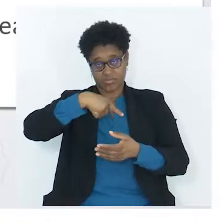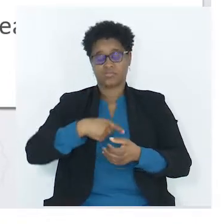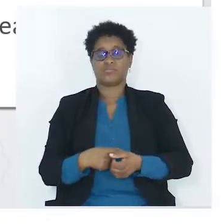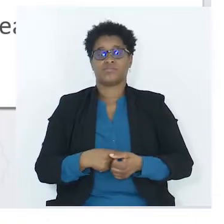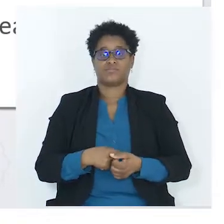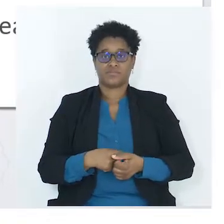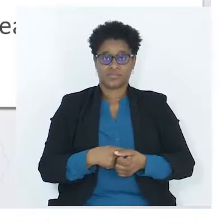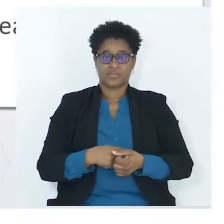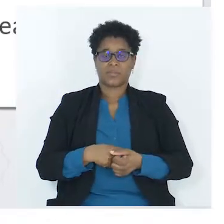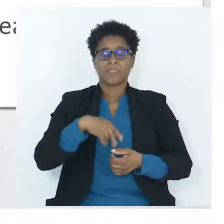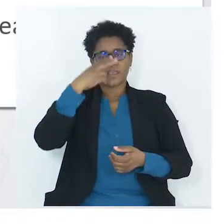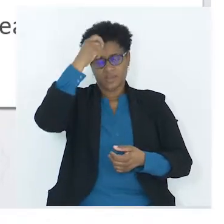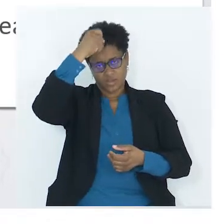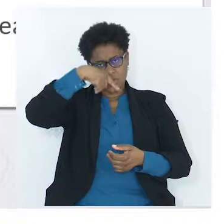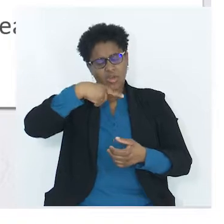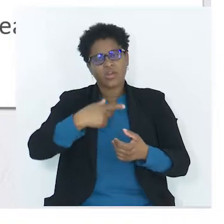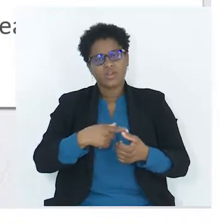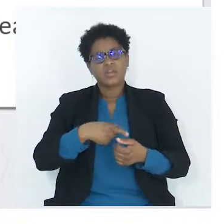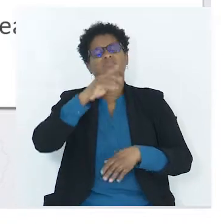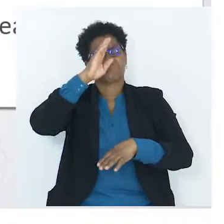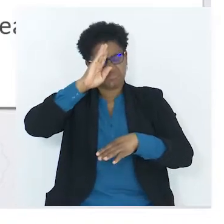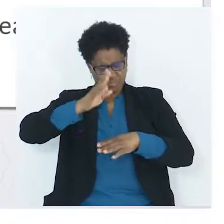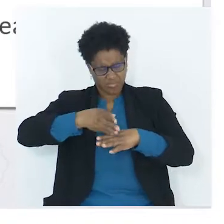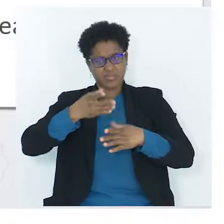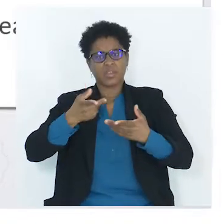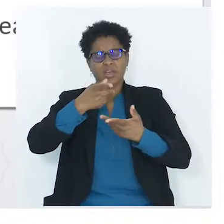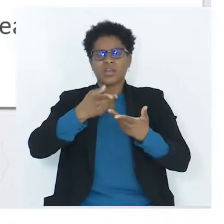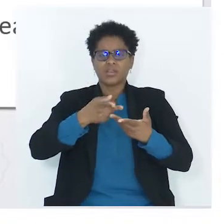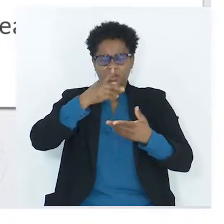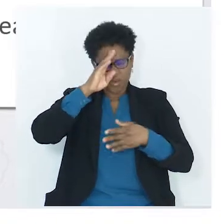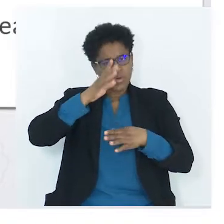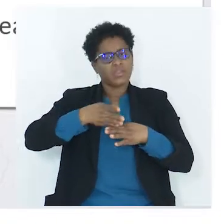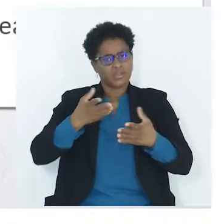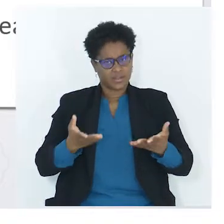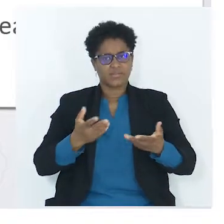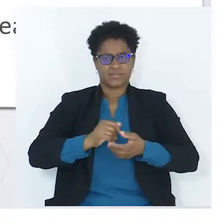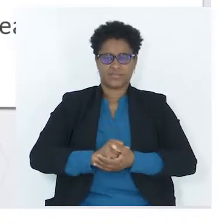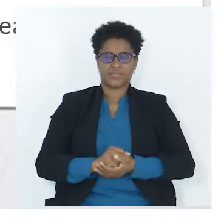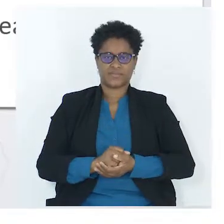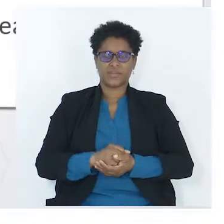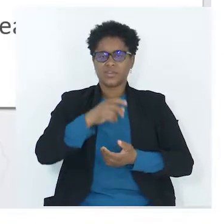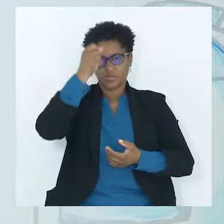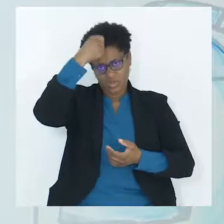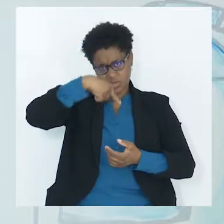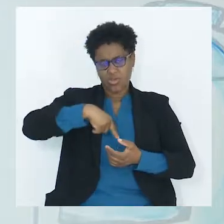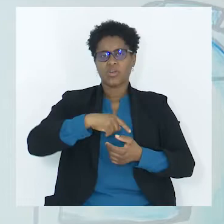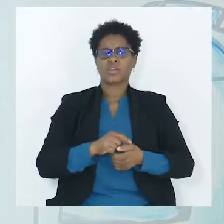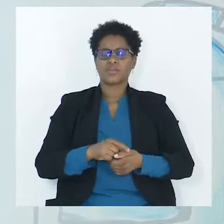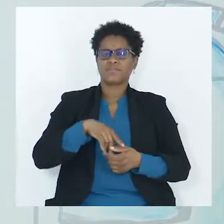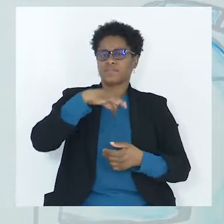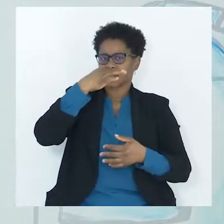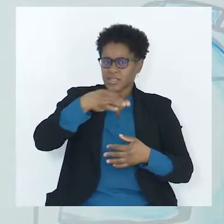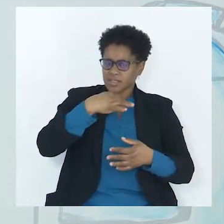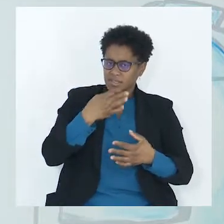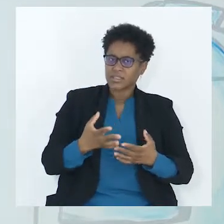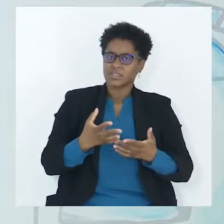realidade, que é uma história que de facto aconteceu. Uma história